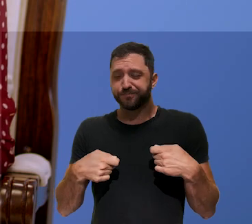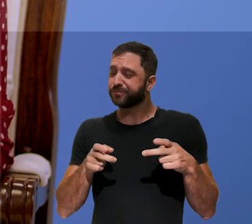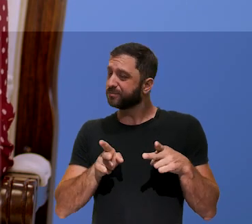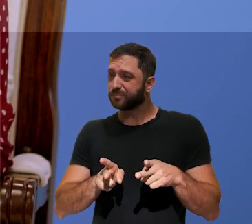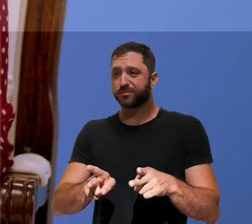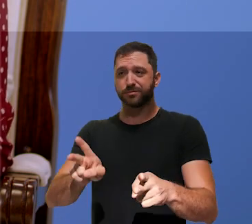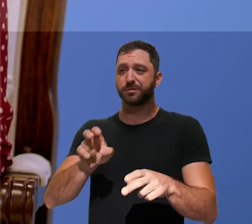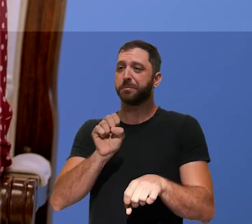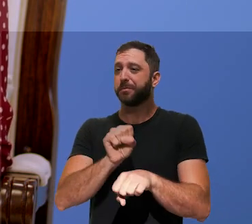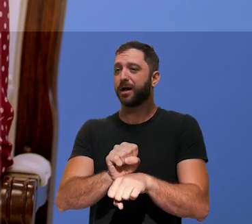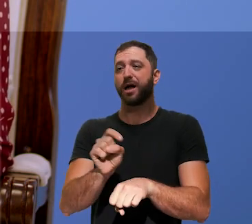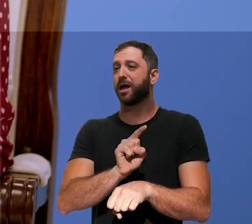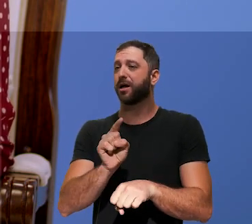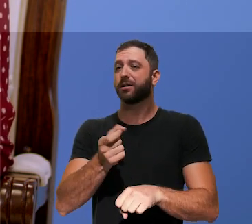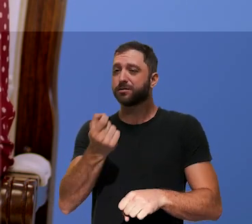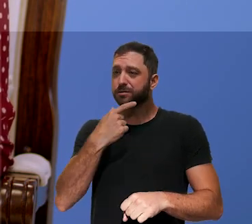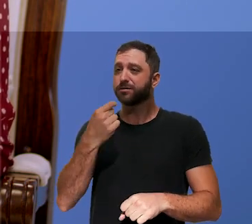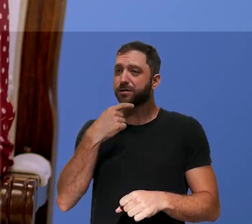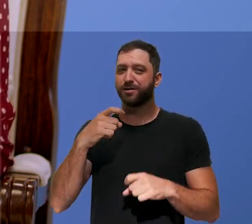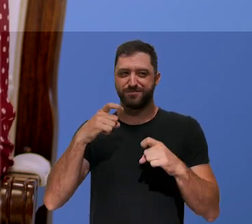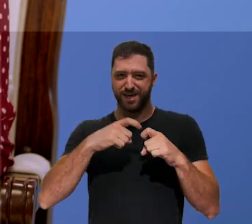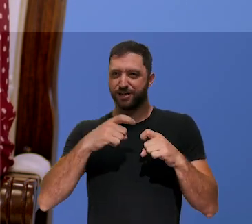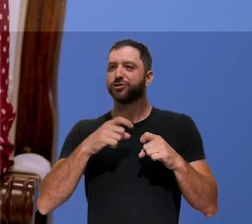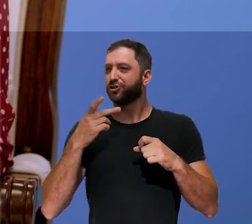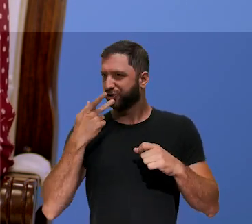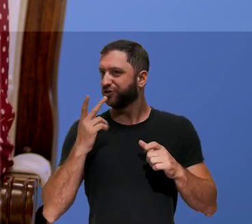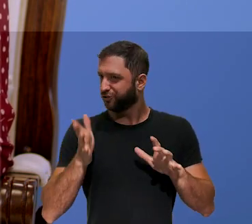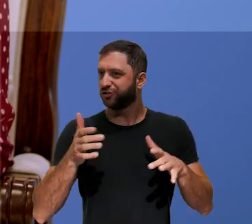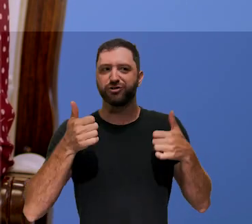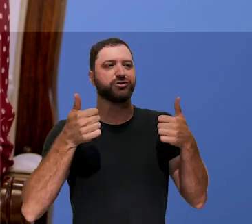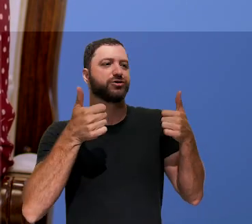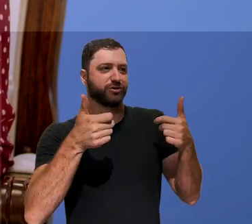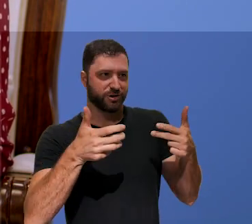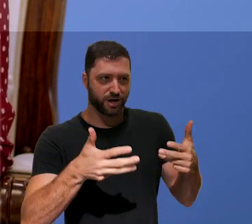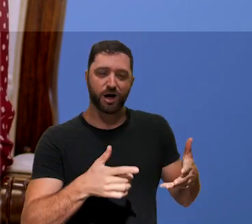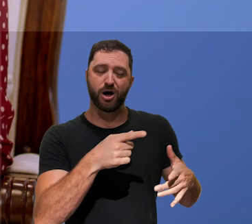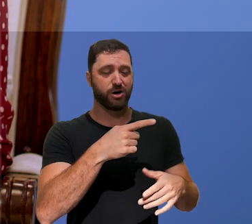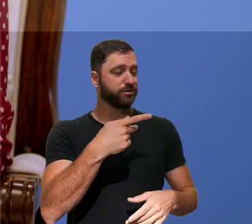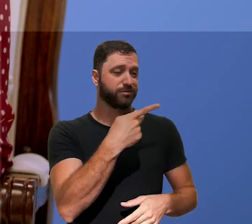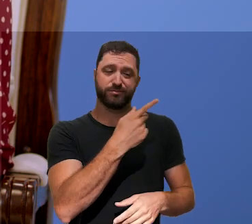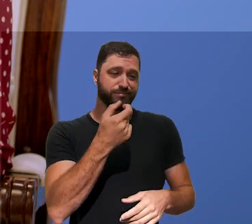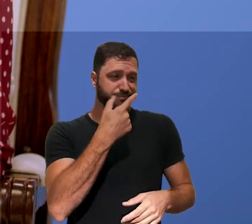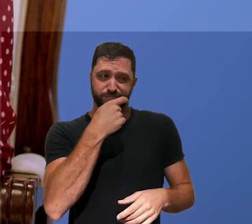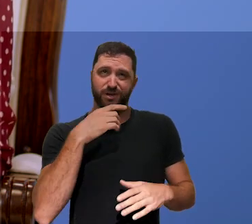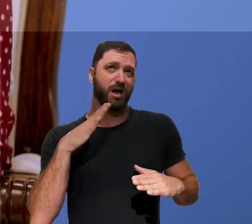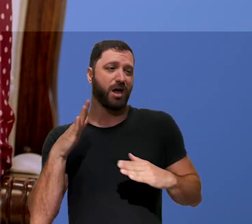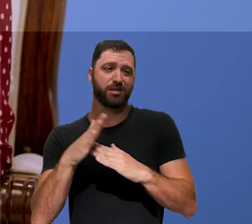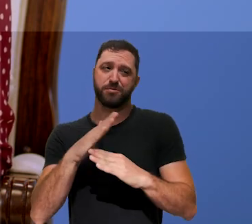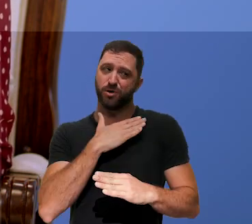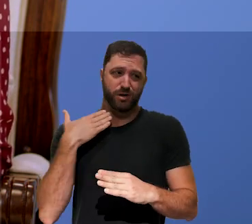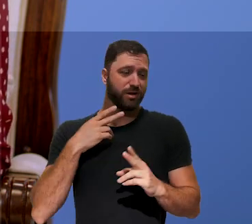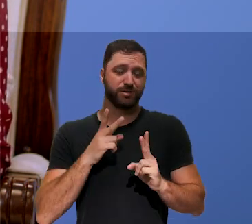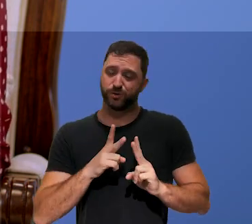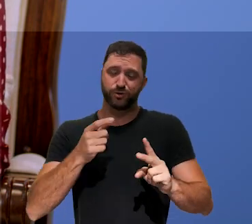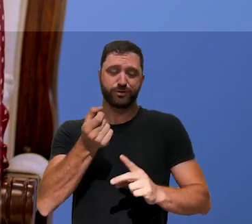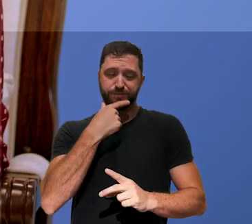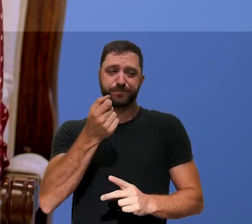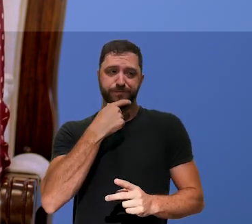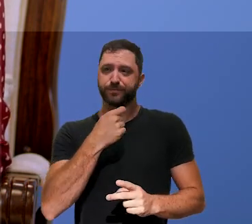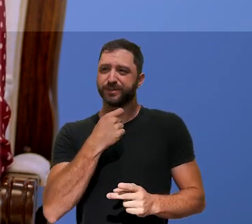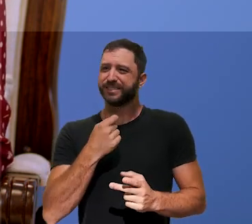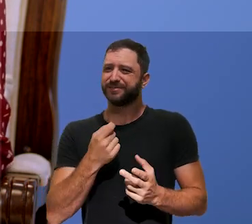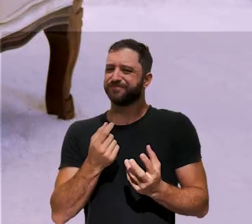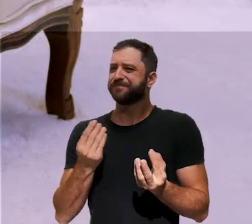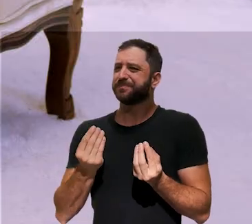médico já falou para ela, já deu essa, né? Ela disse, ó, é pro resto da vida. Ela recebeu essa